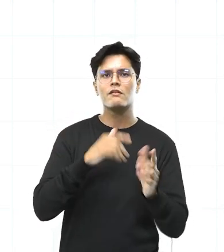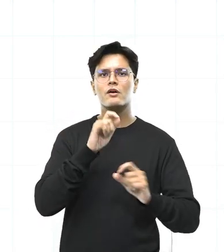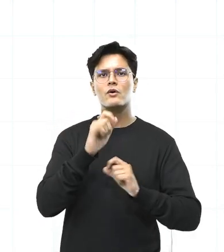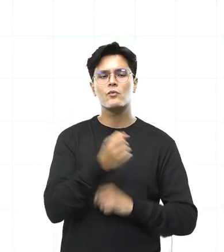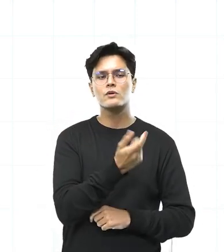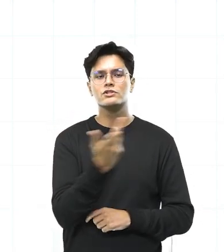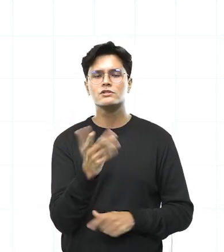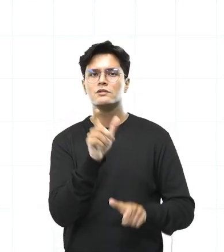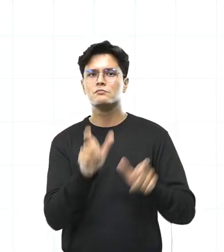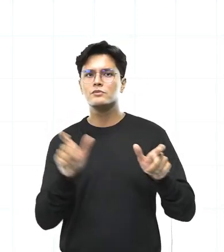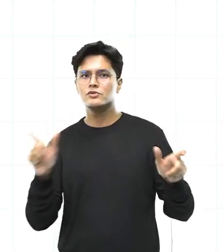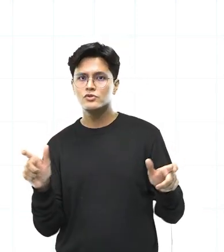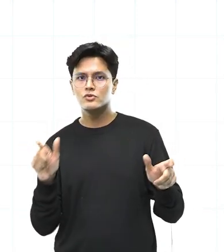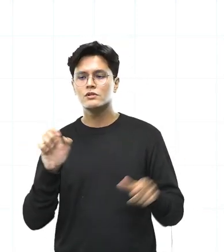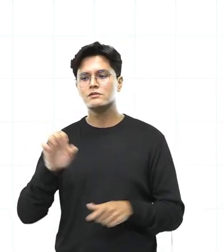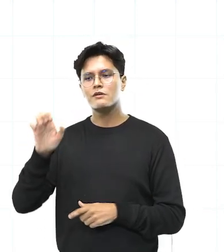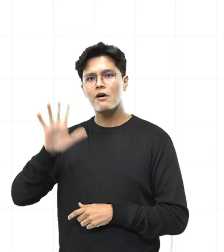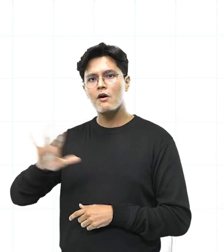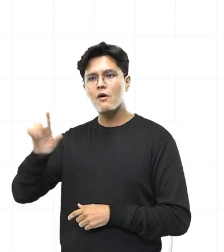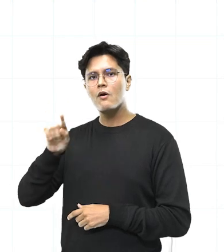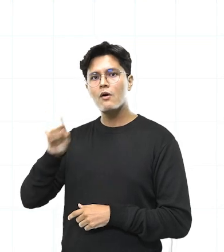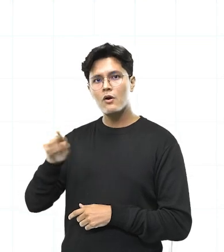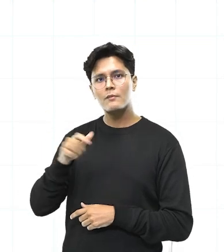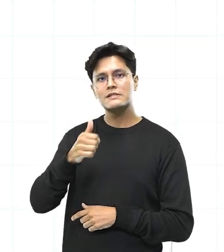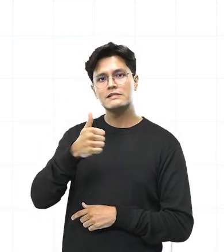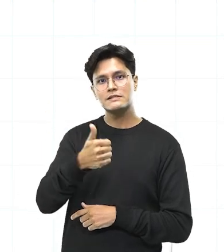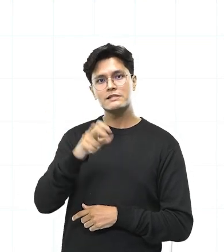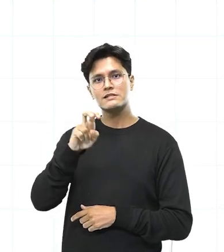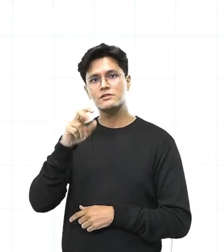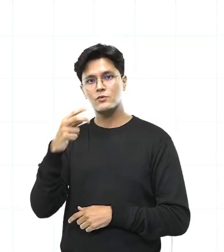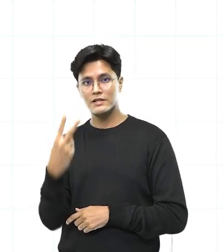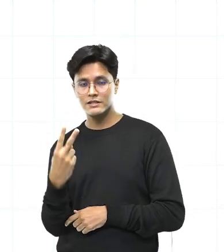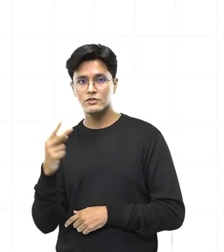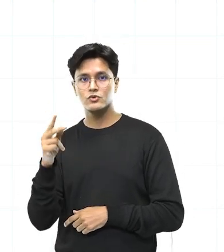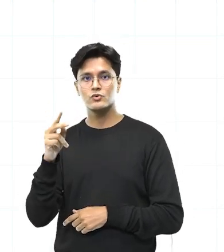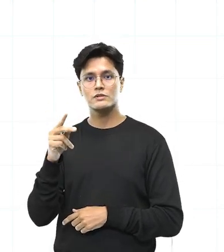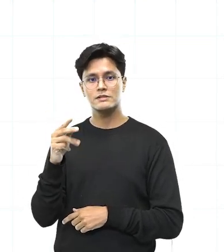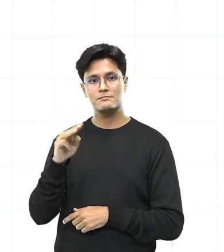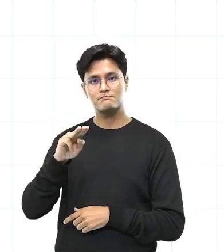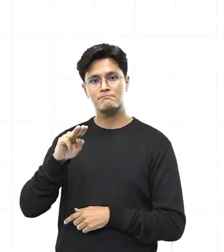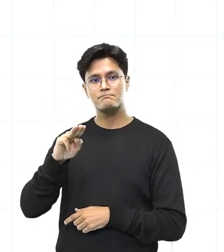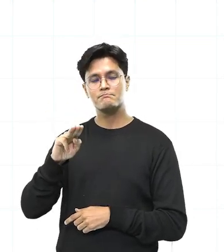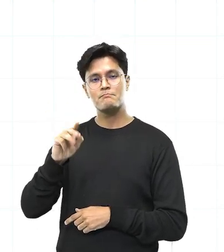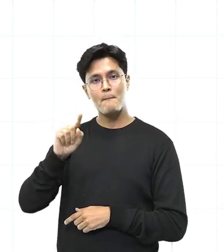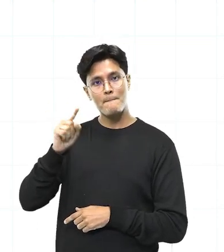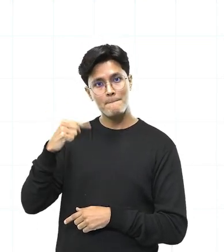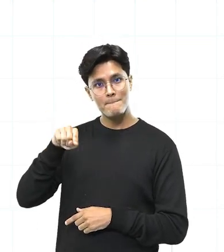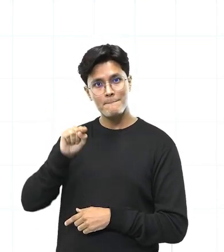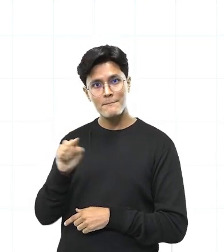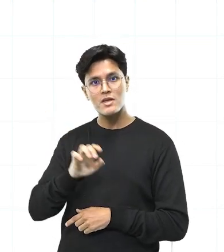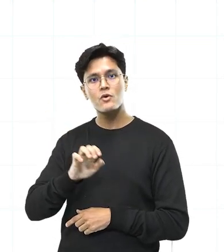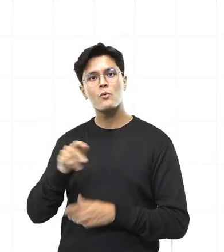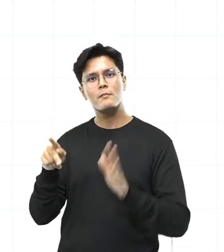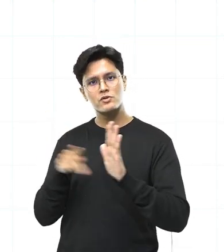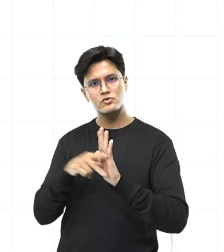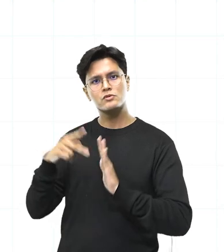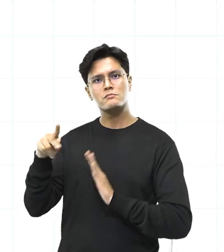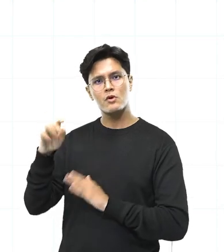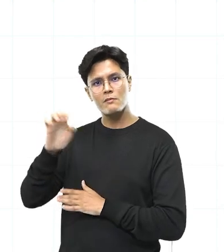152 mil europeus por ano até o final do século. Olha só, gente, isso é uma realidade,